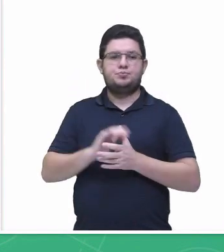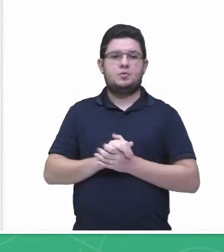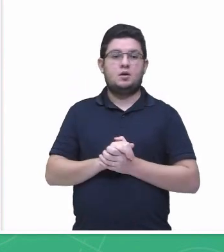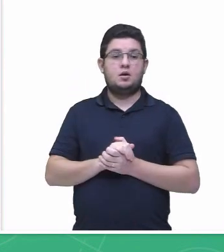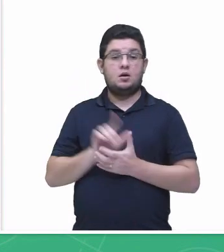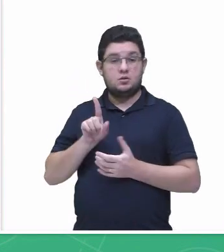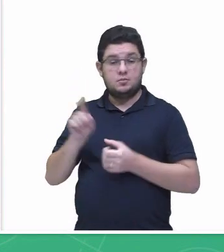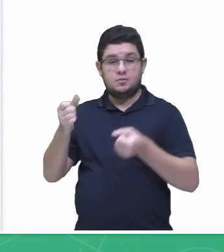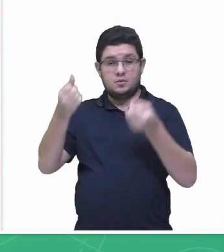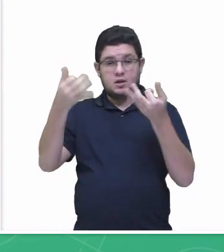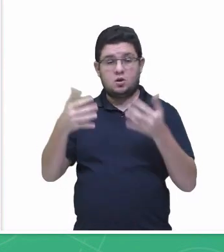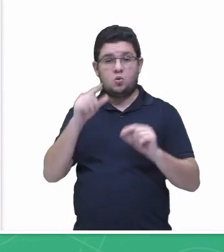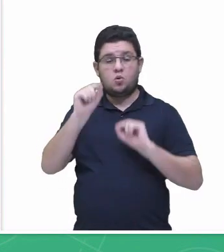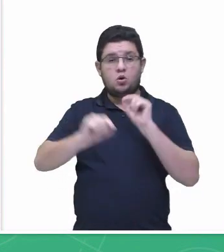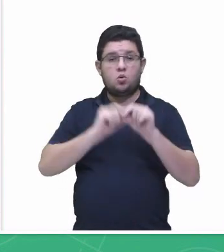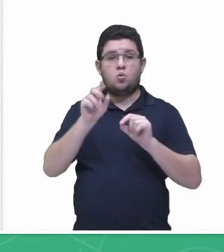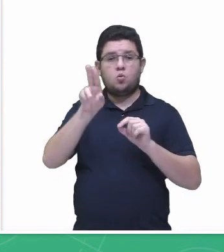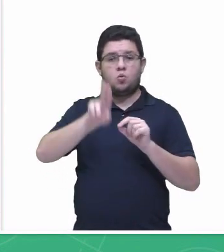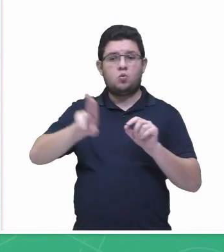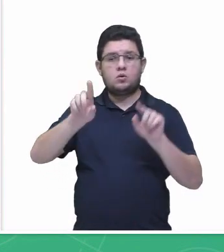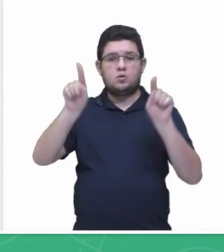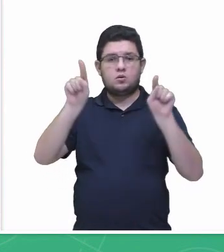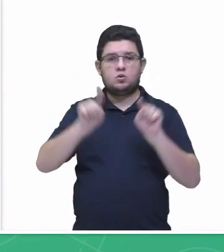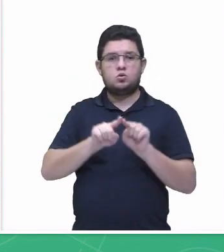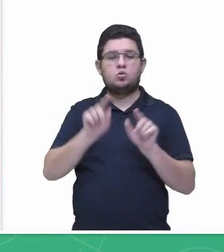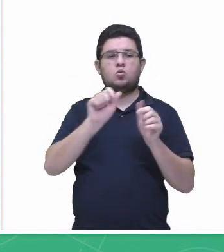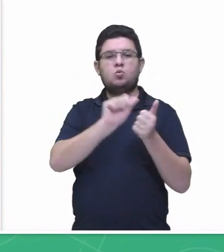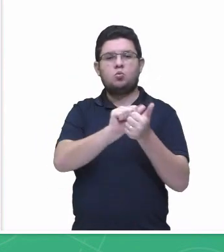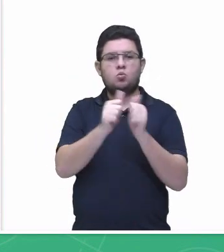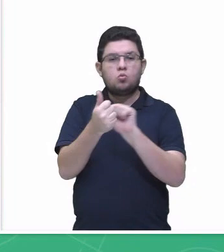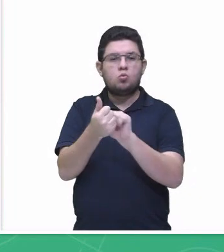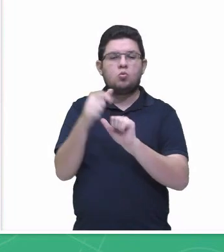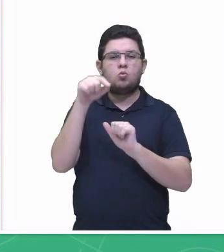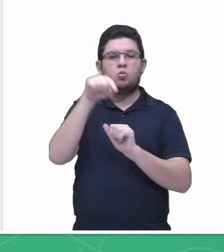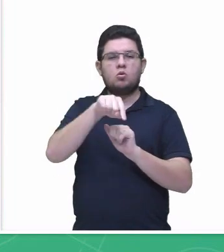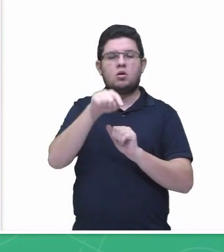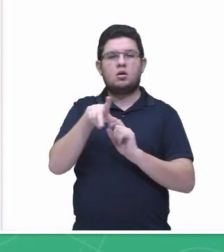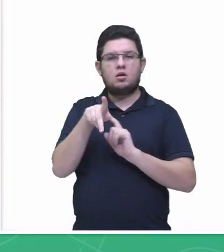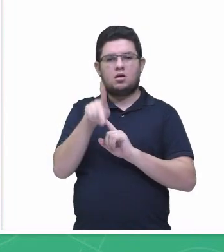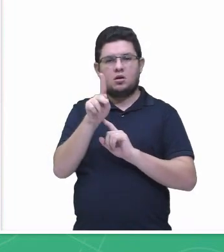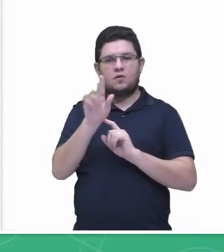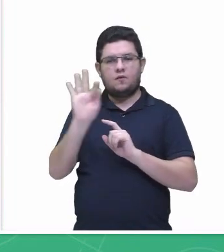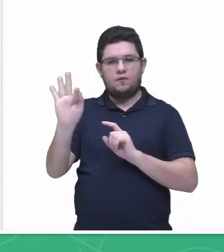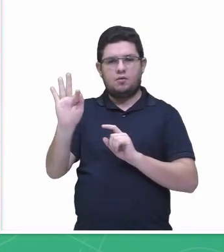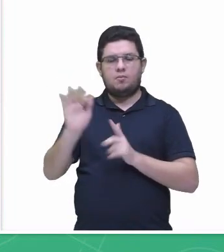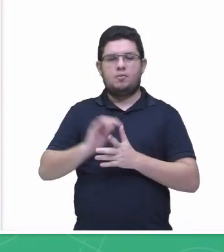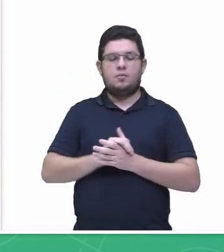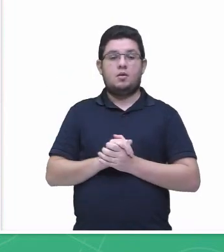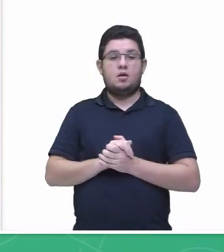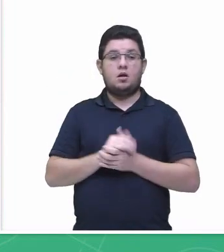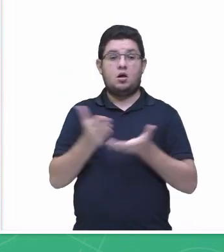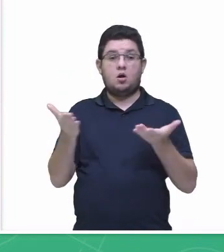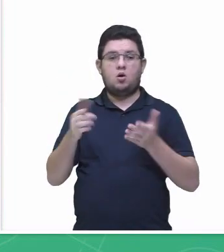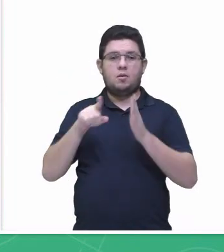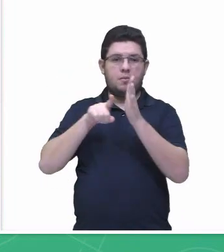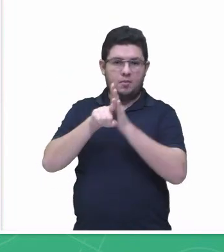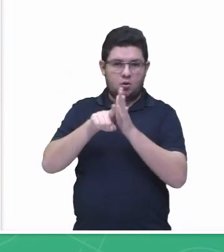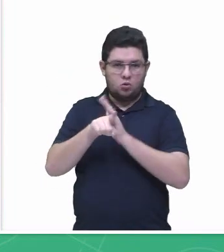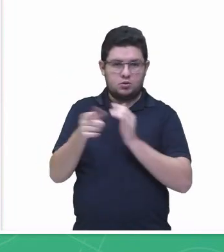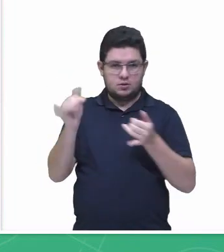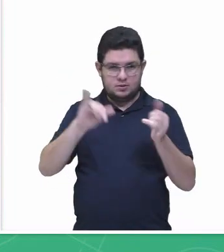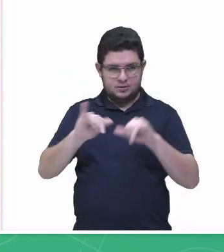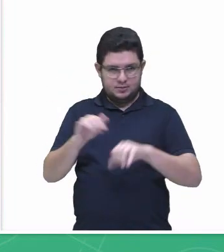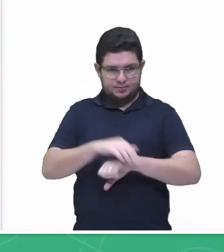utiliza a equação de conversão entre Kelvin e Fahrenheit. Vamos agora para as questões de química.